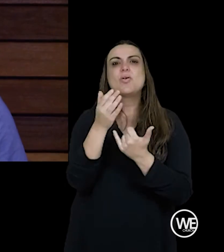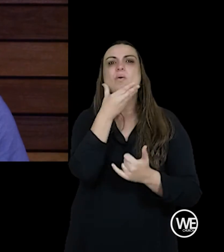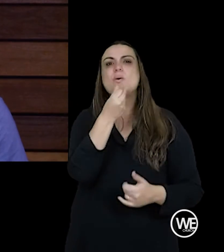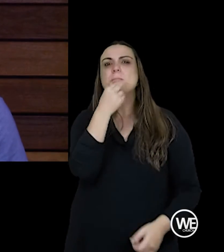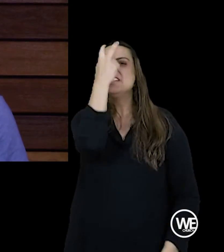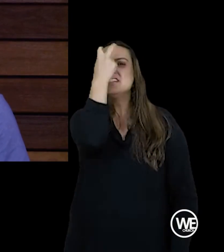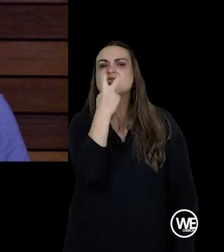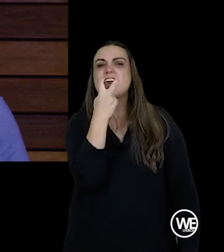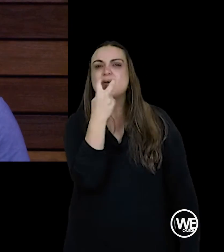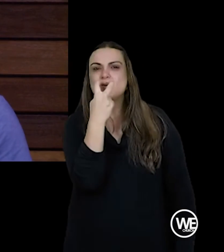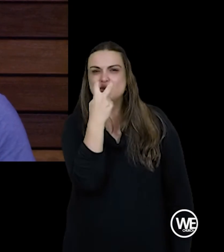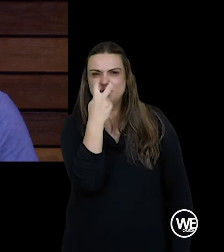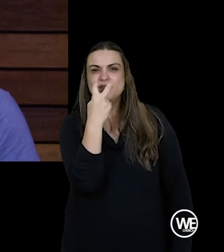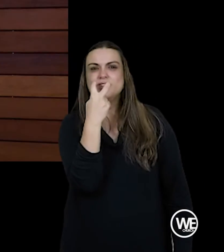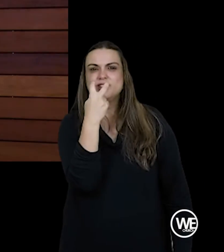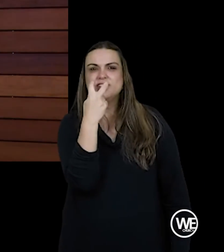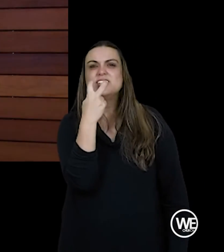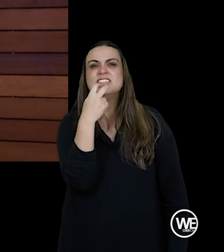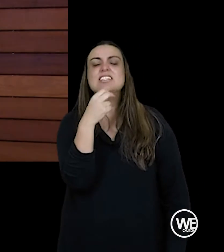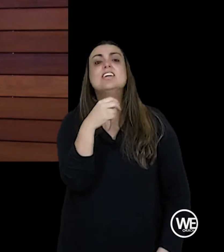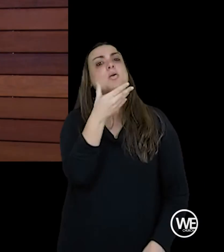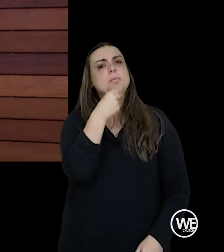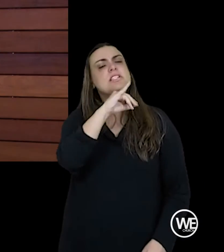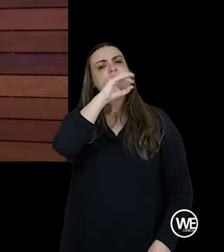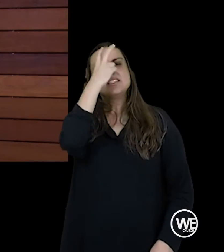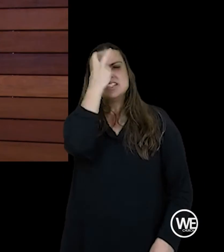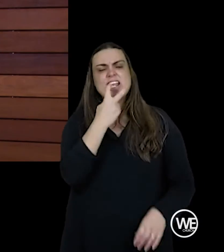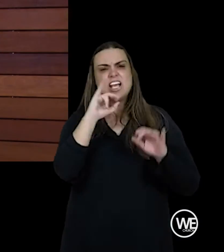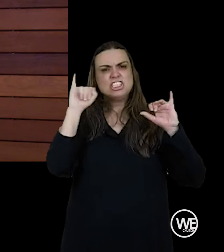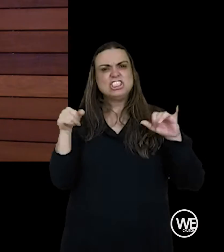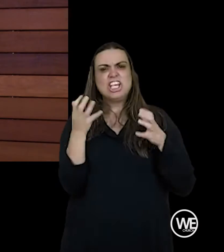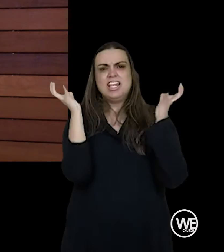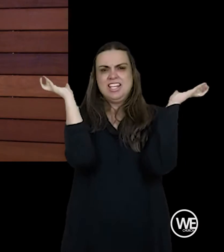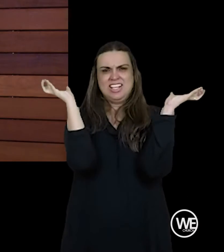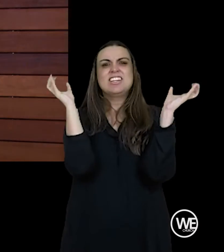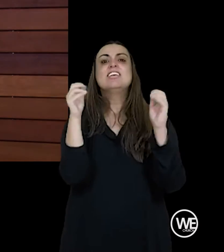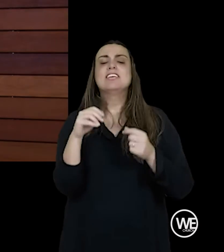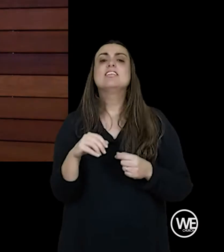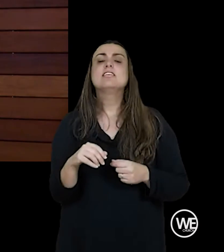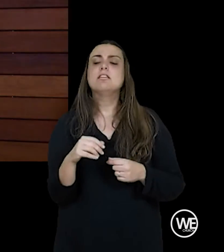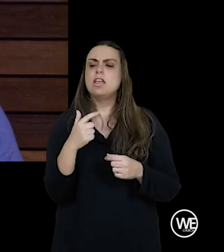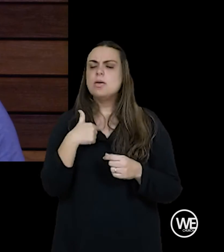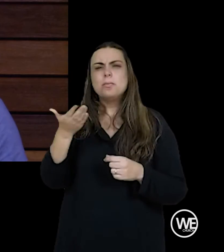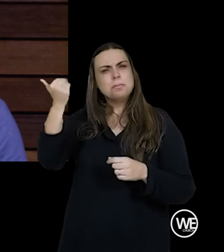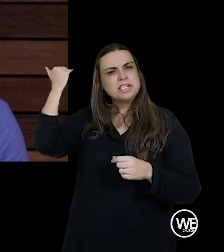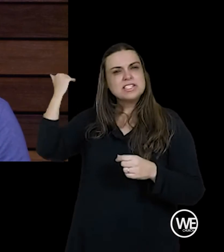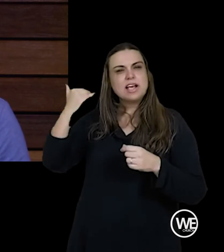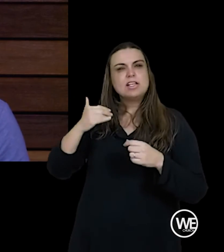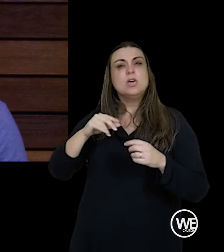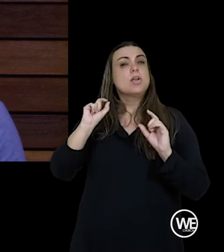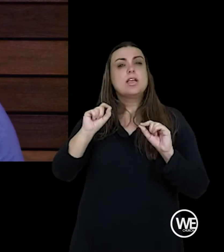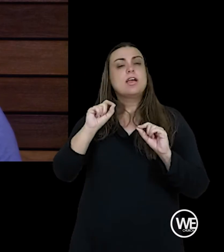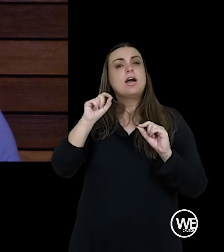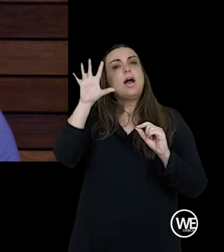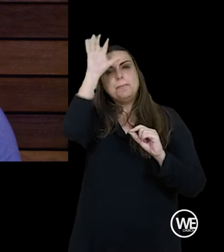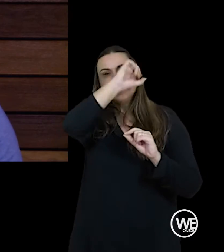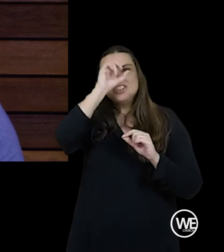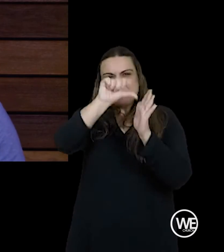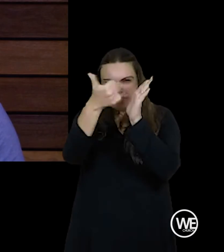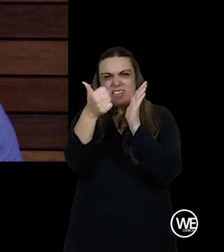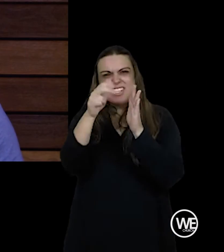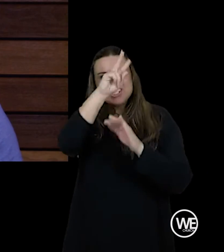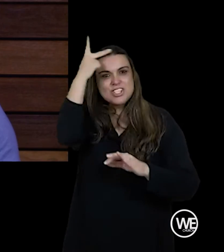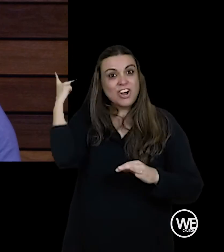de Jericó. O cego de Jericó foi uma das primeiras pregações que eu ouvi quando eu me converti. Ele gritava à beira do caminho,